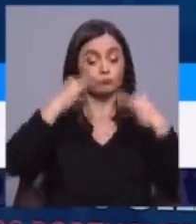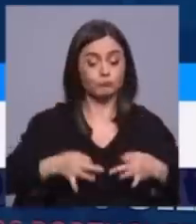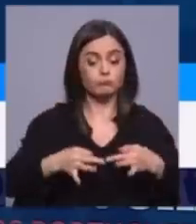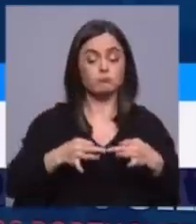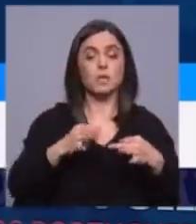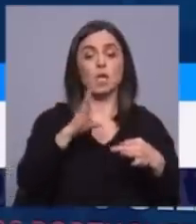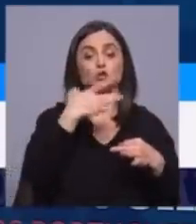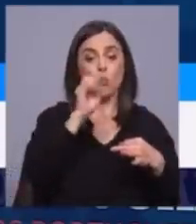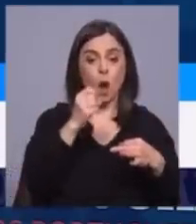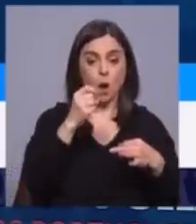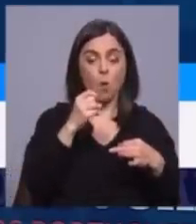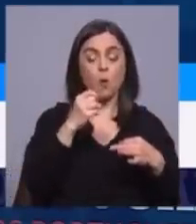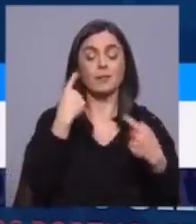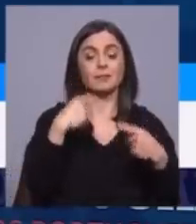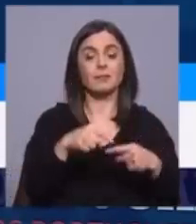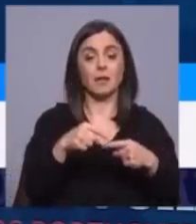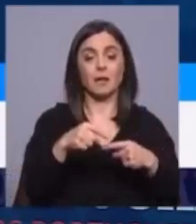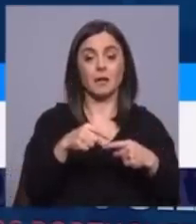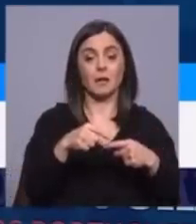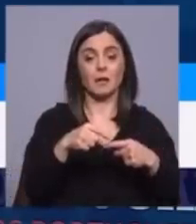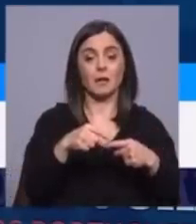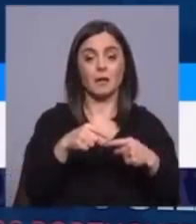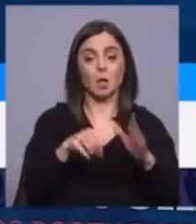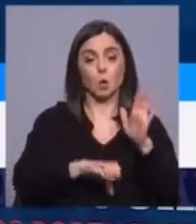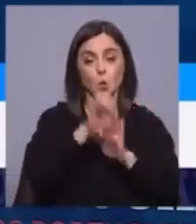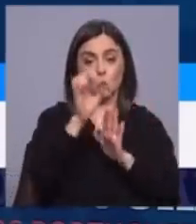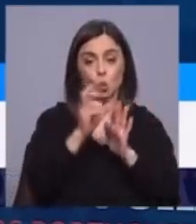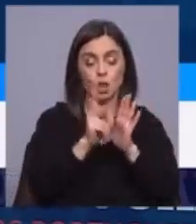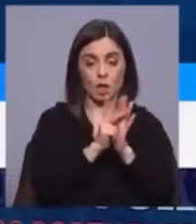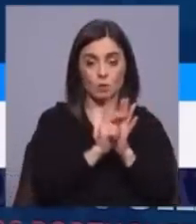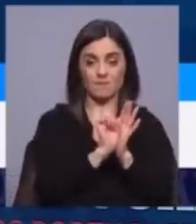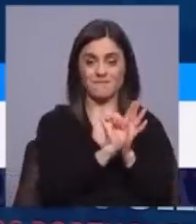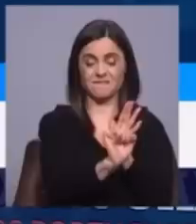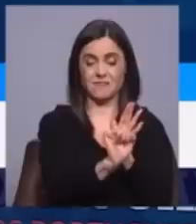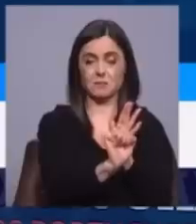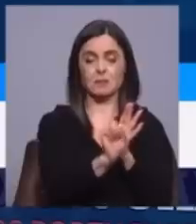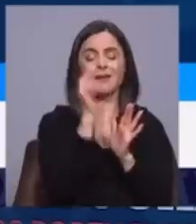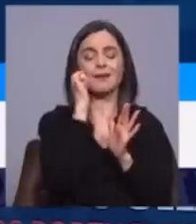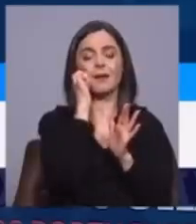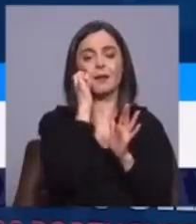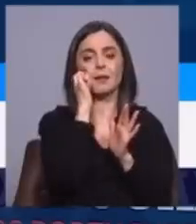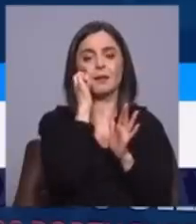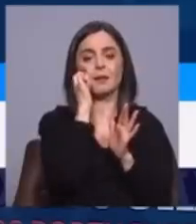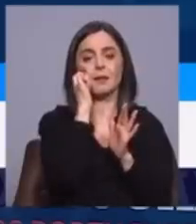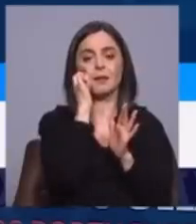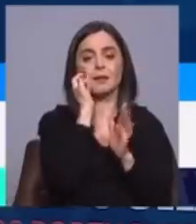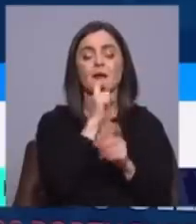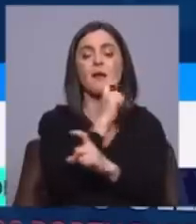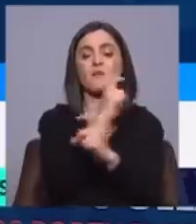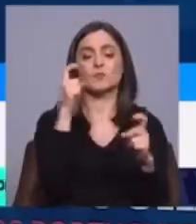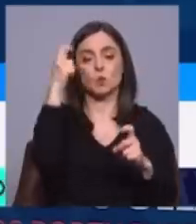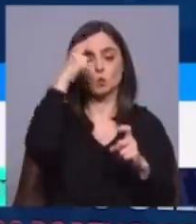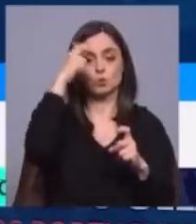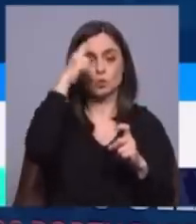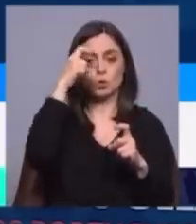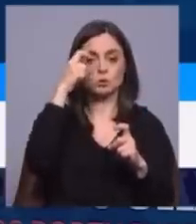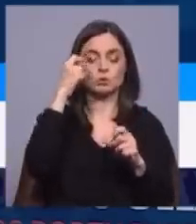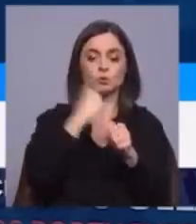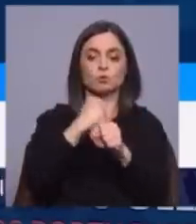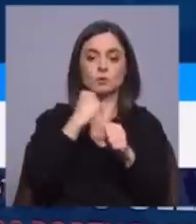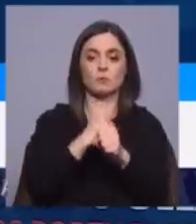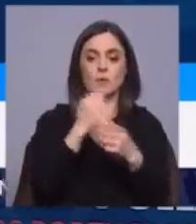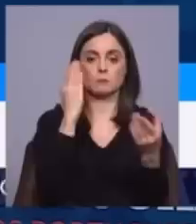tem entre outros elementos do seu currículo o ter sido quem avisou José Sócrates da operação Marquês